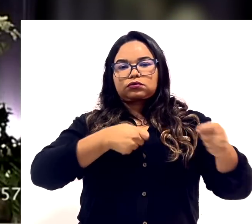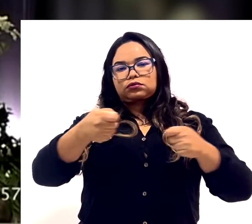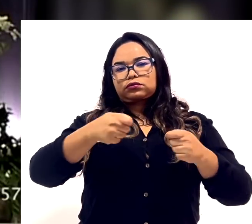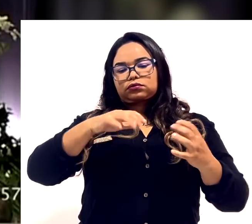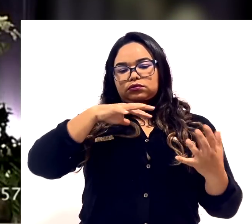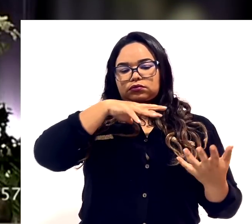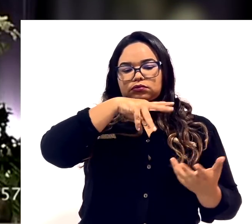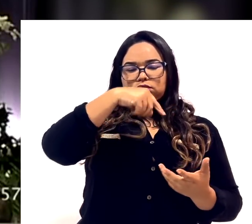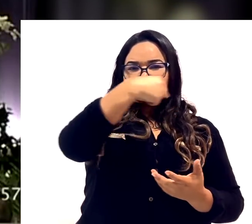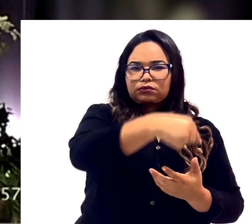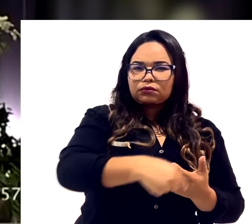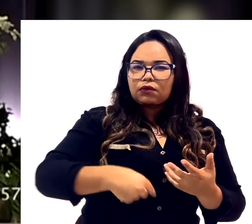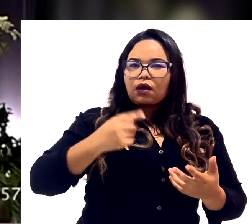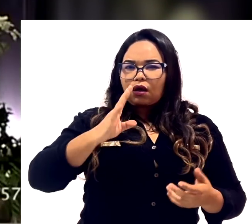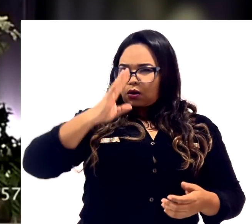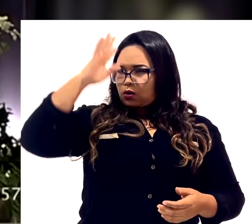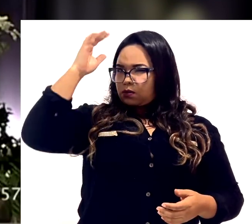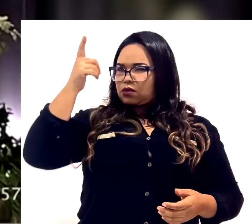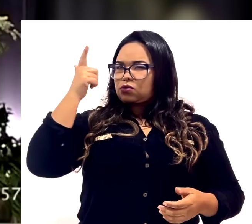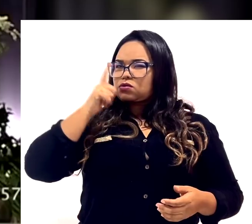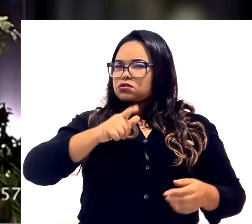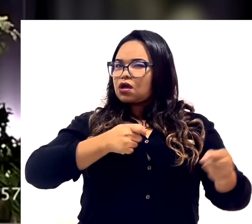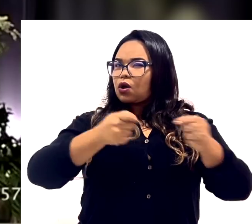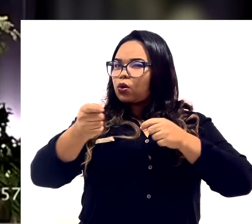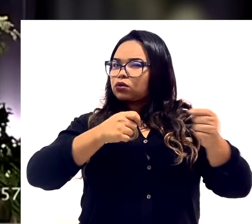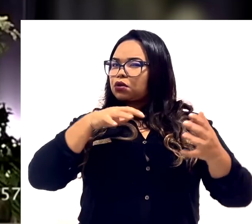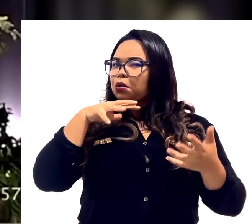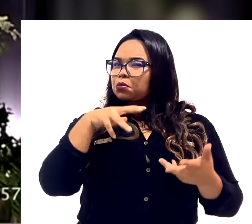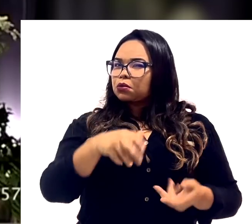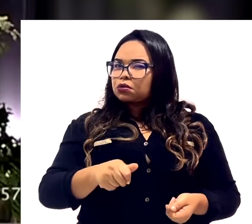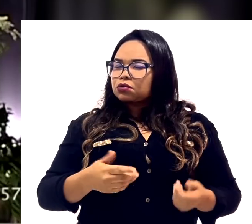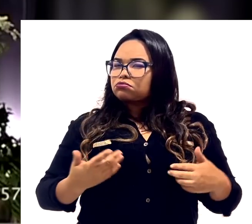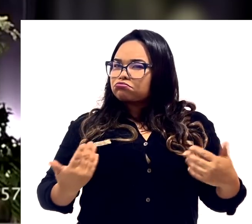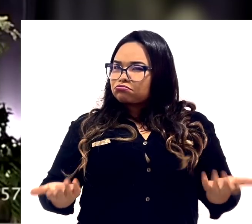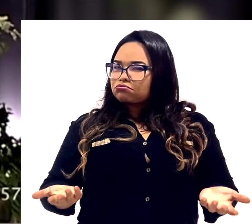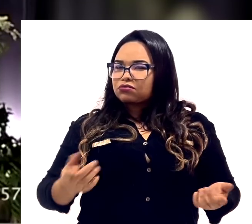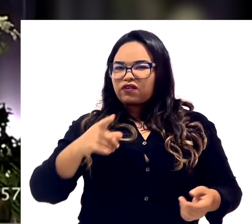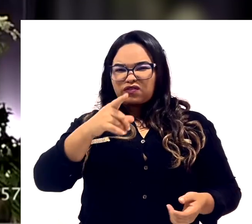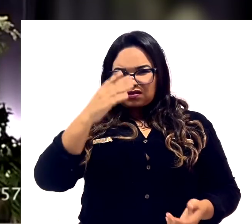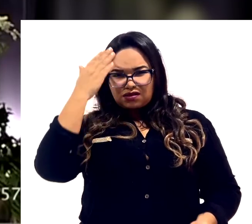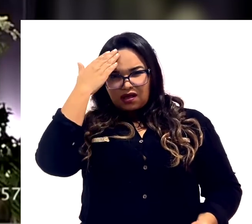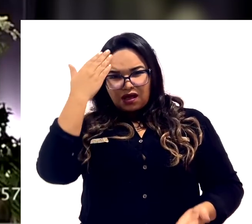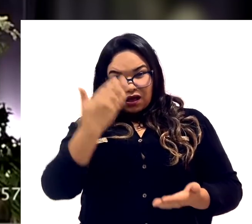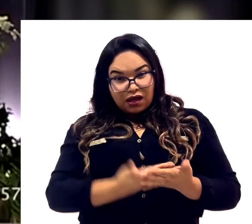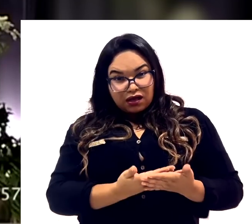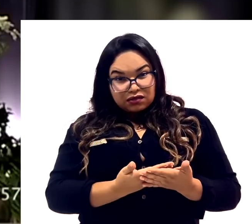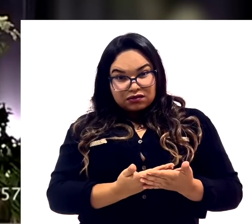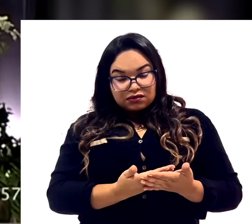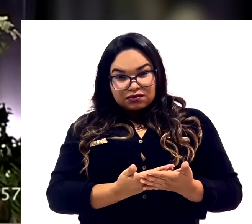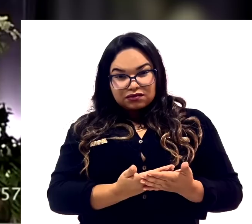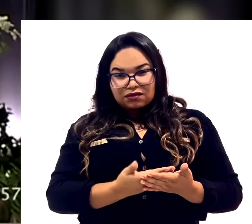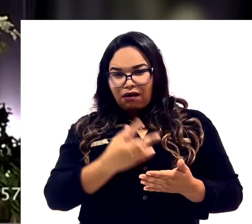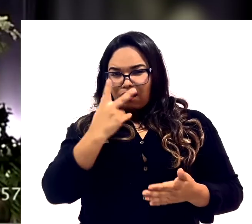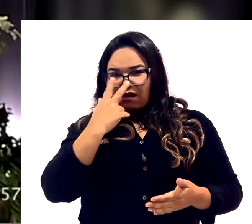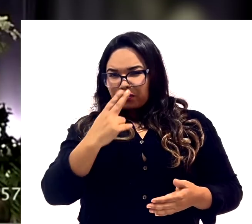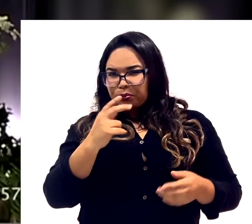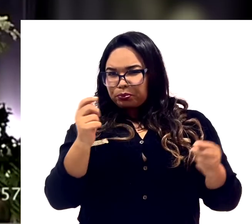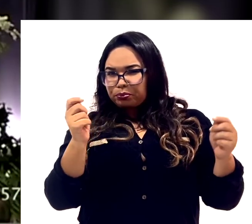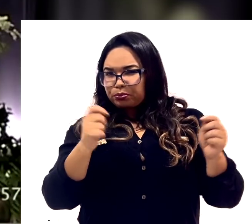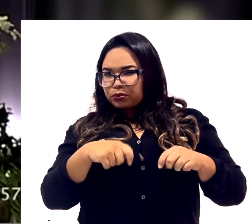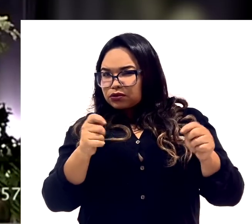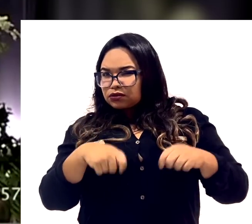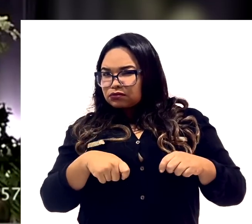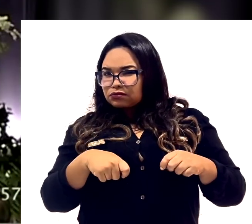Será que Roma controla mesmo o mundo inteiro? Você realmente acredita nisso? Você acha que isso é